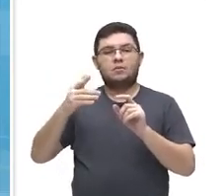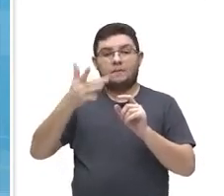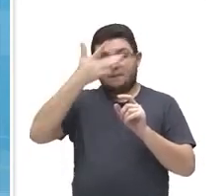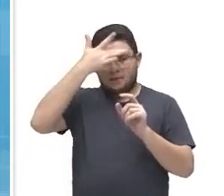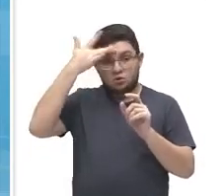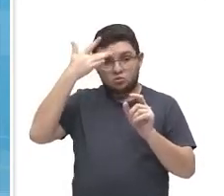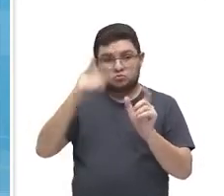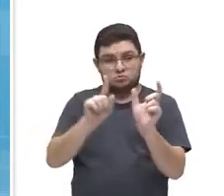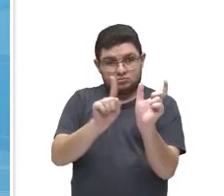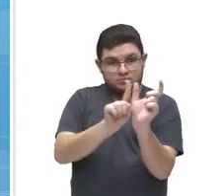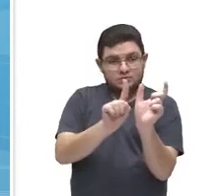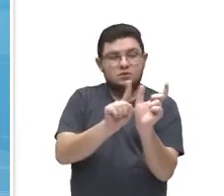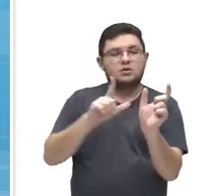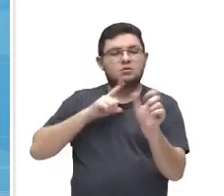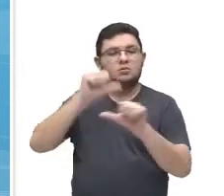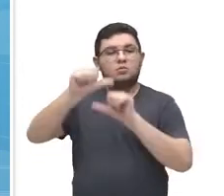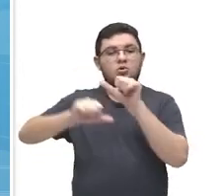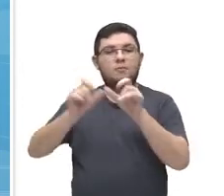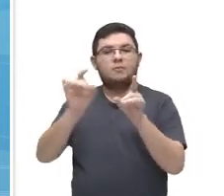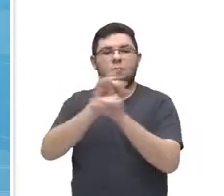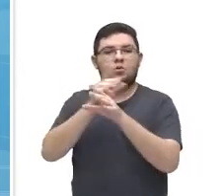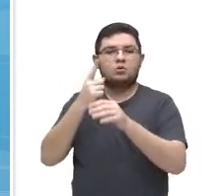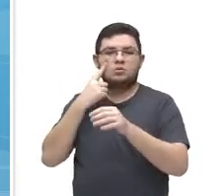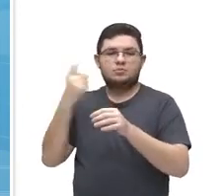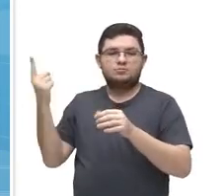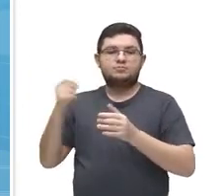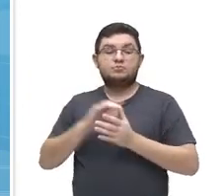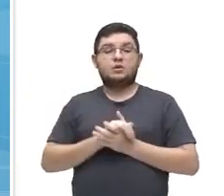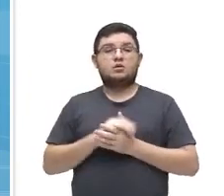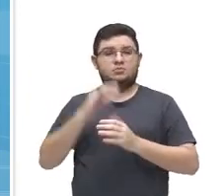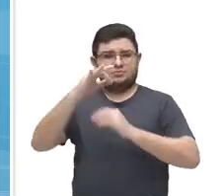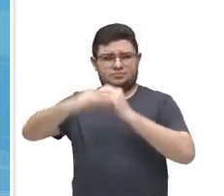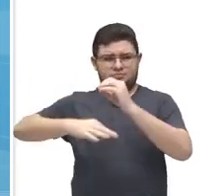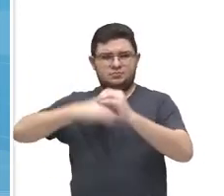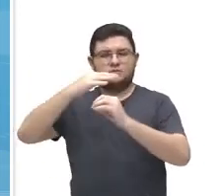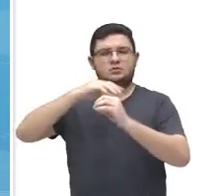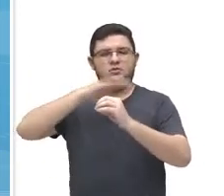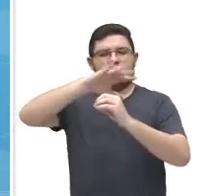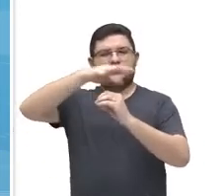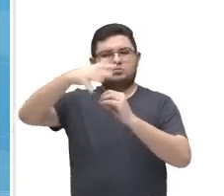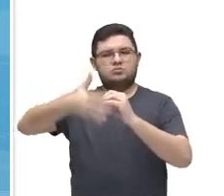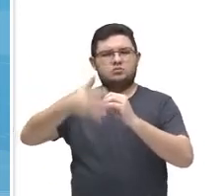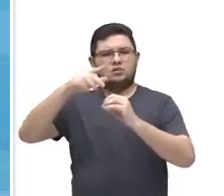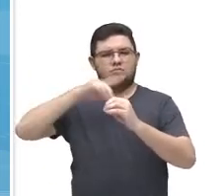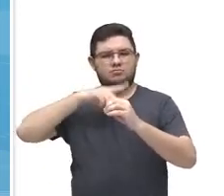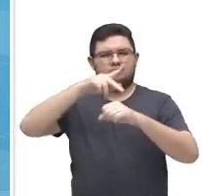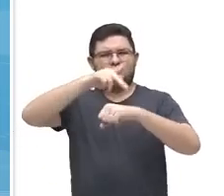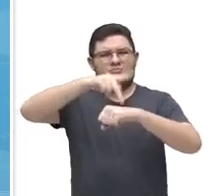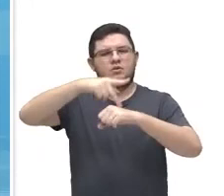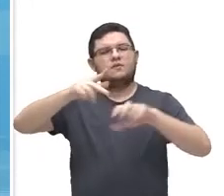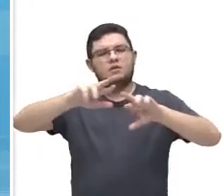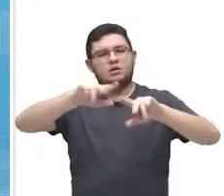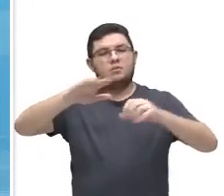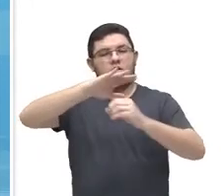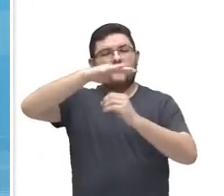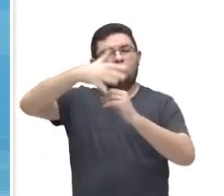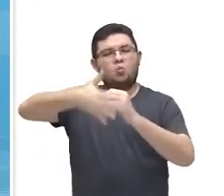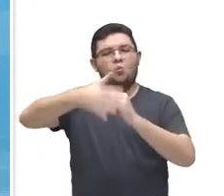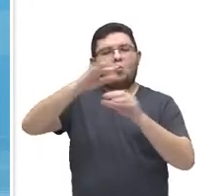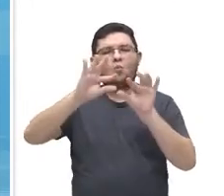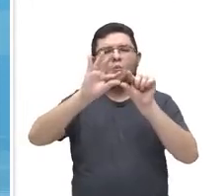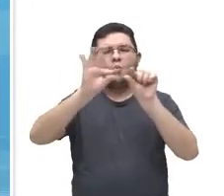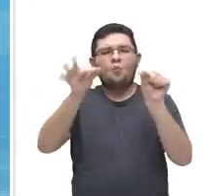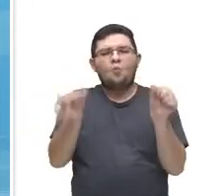não é só de gás, e ele tem uma camada muito fina de atmosfera, uma atmosfera muito fina. Também o verbo to be ali sendo